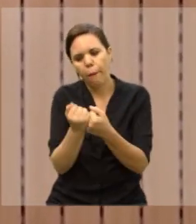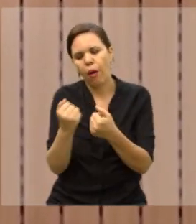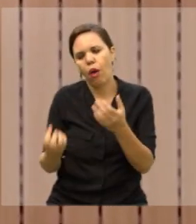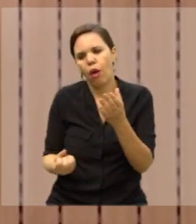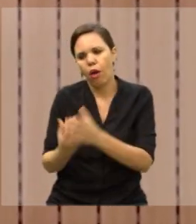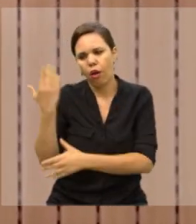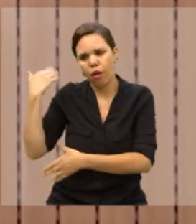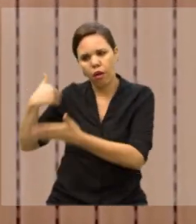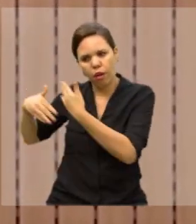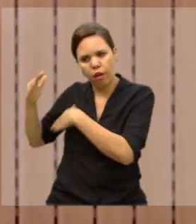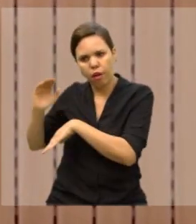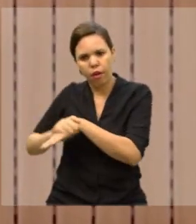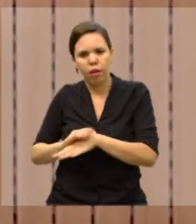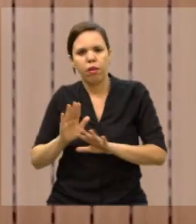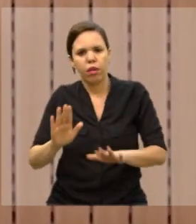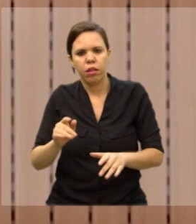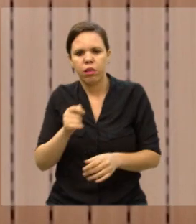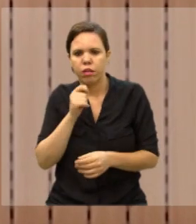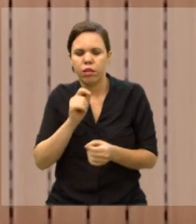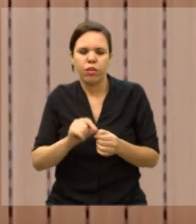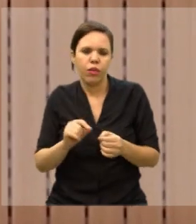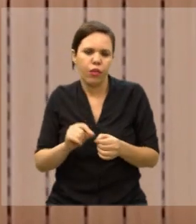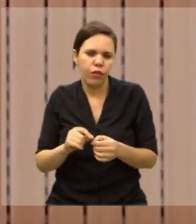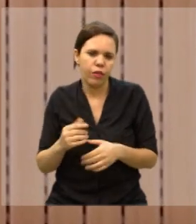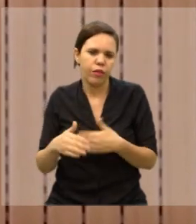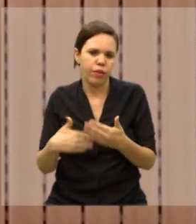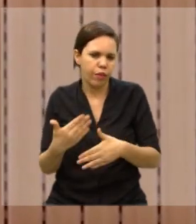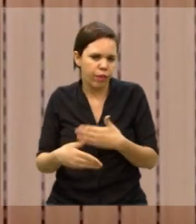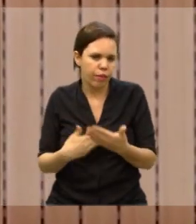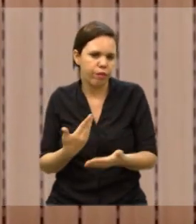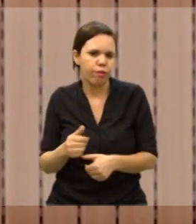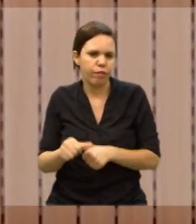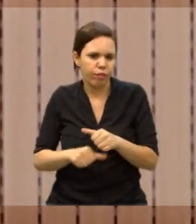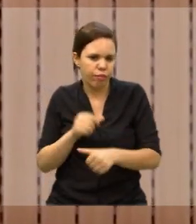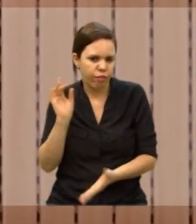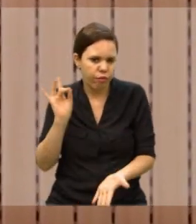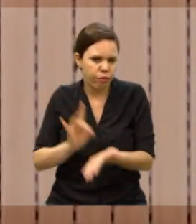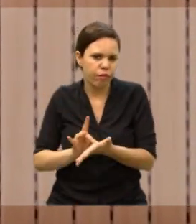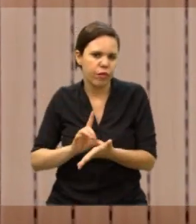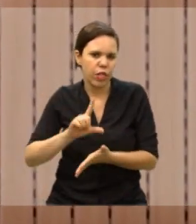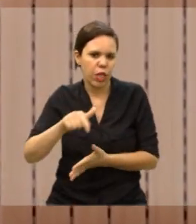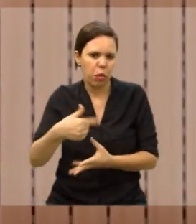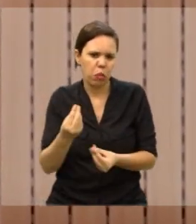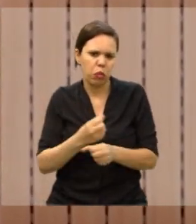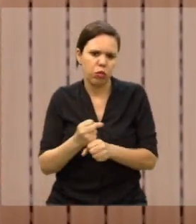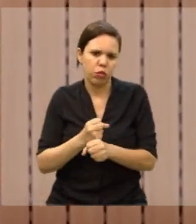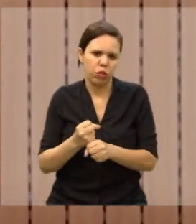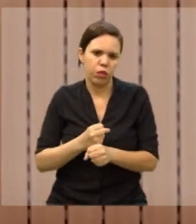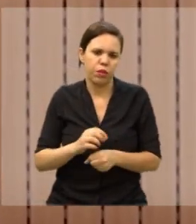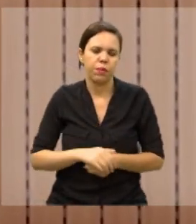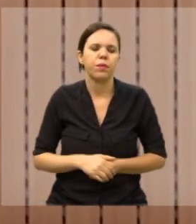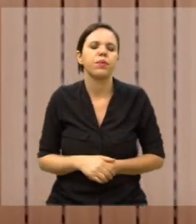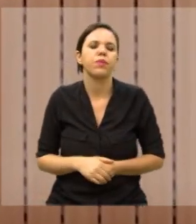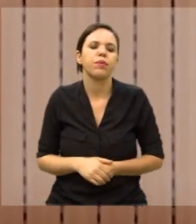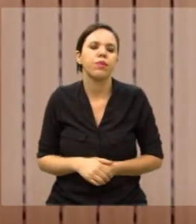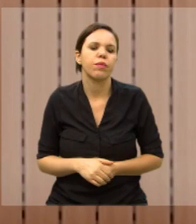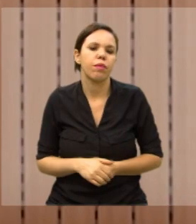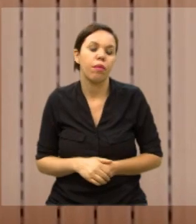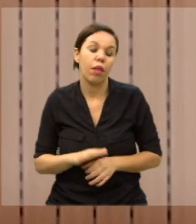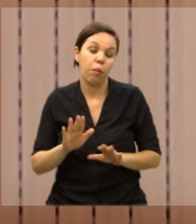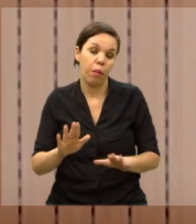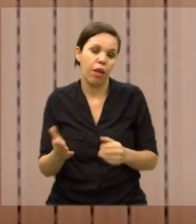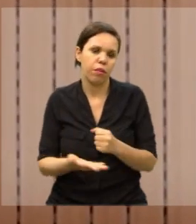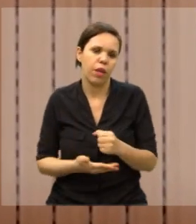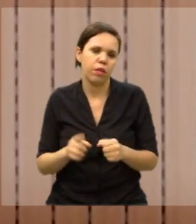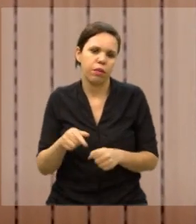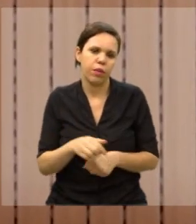naquela época, mas ela foi de fato se confirmar depois de muitos anos, né? Mas